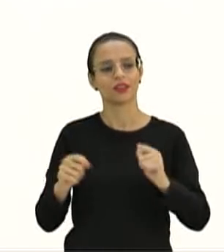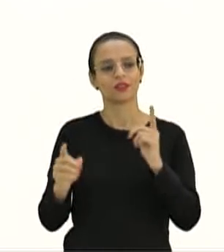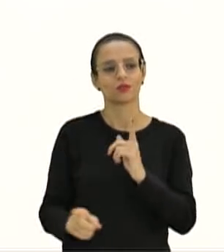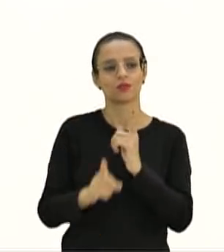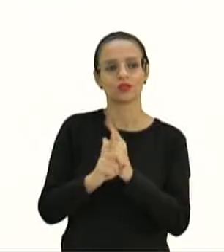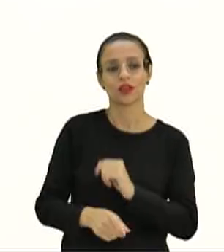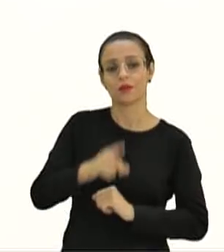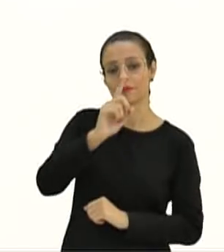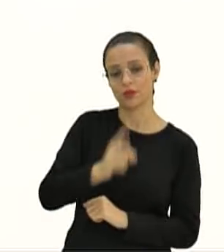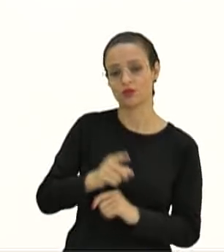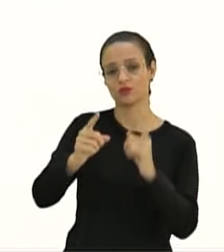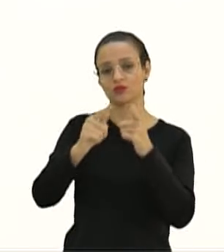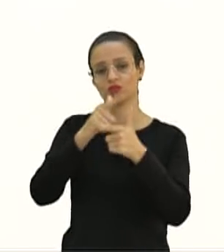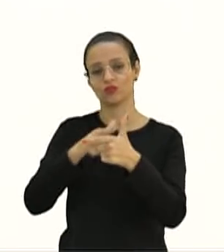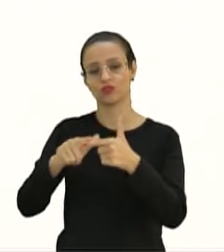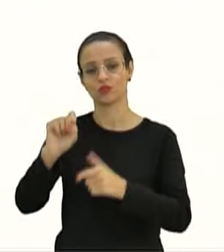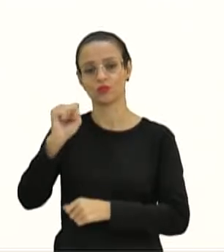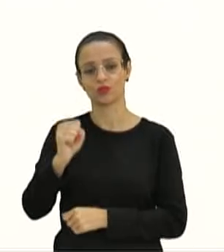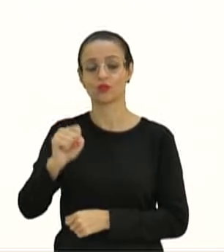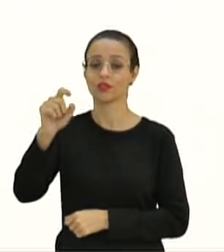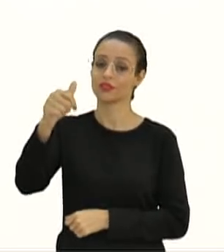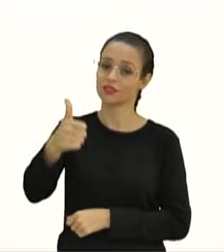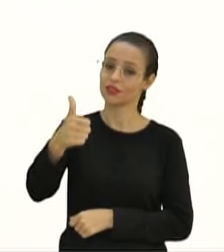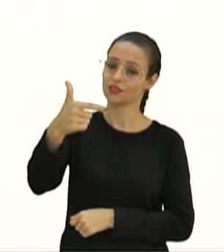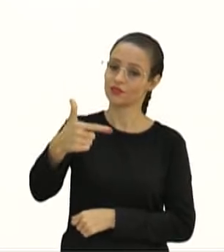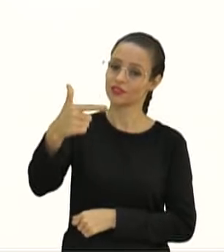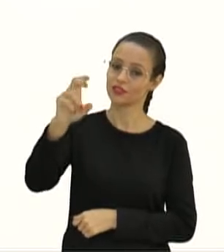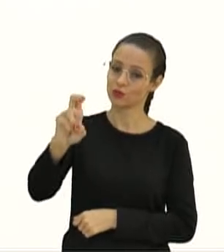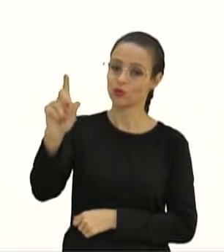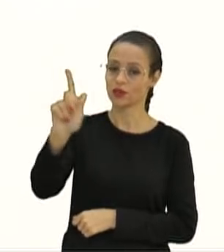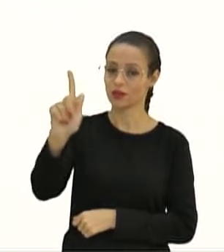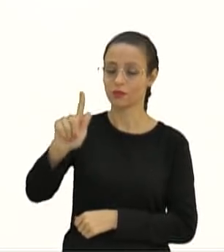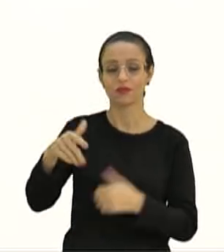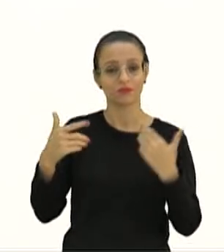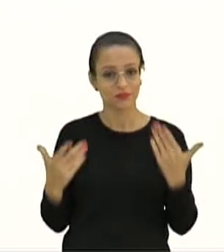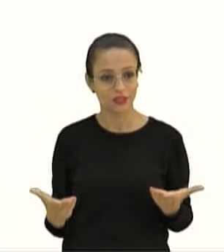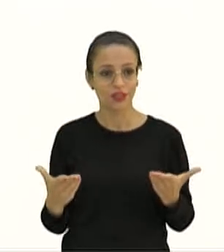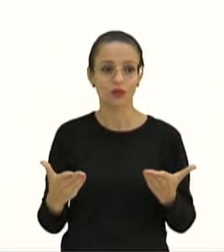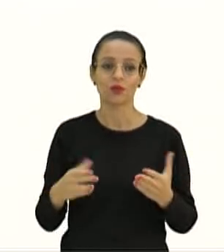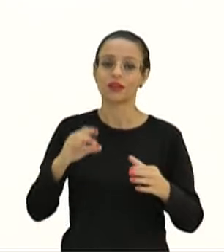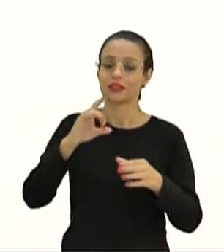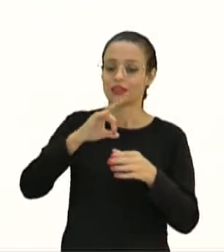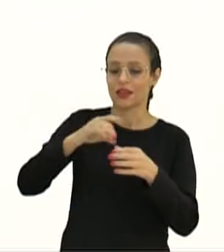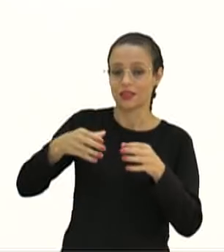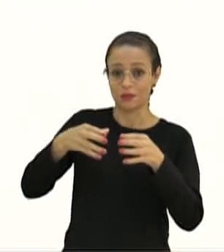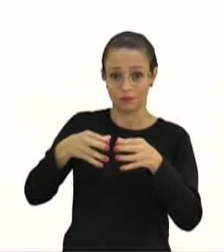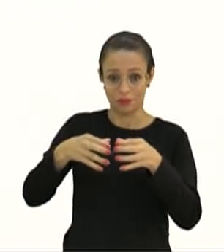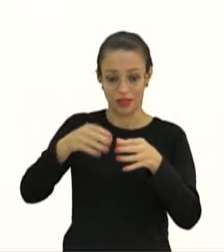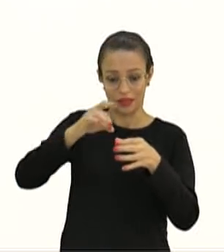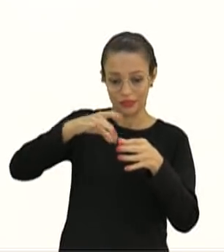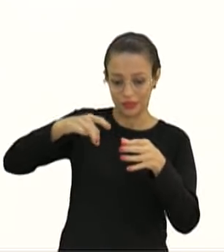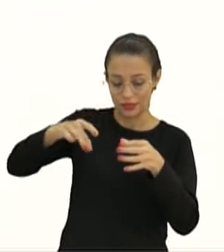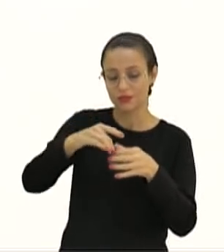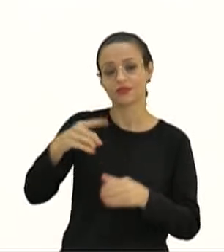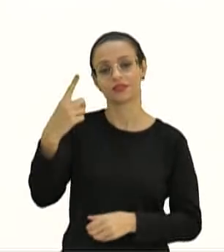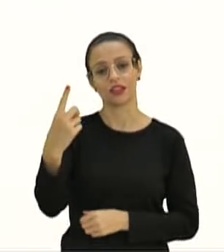encontrar que 1000 divididos por 8 dá 125 gramas. Portanto, cada parte